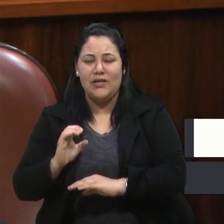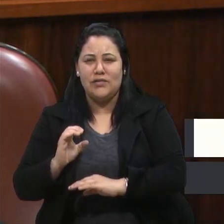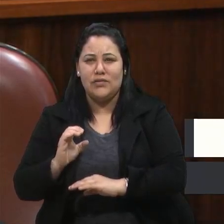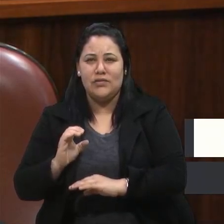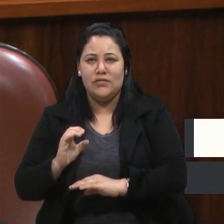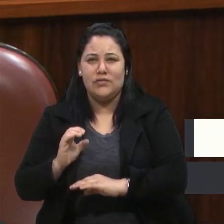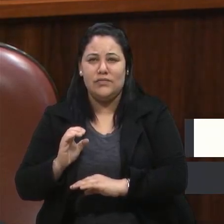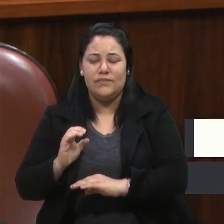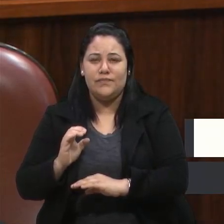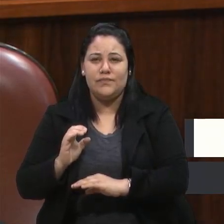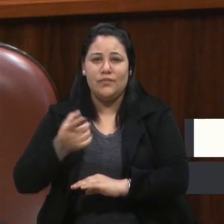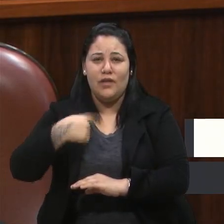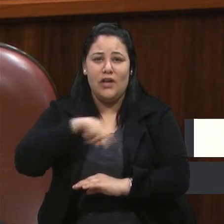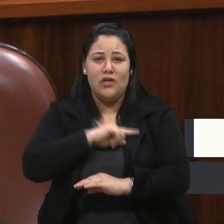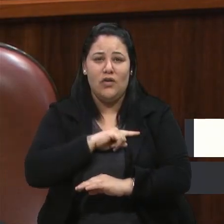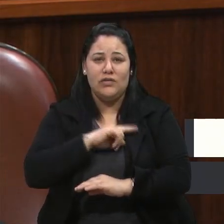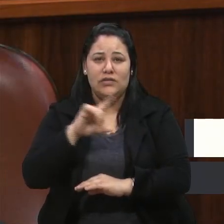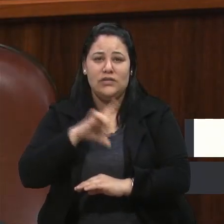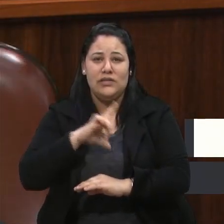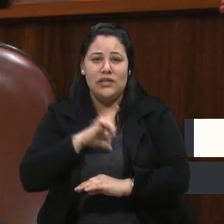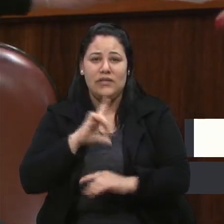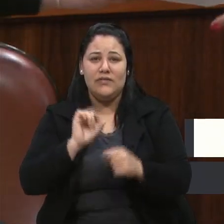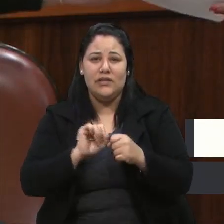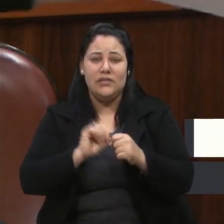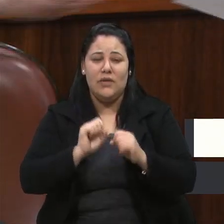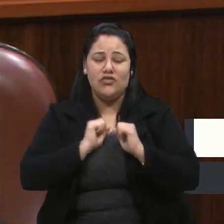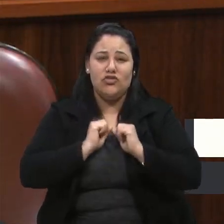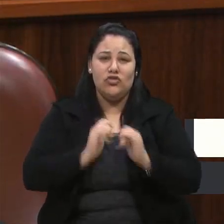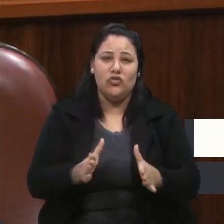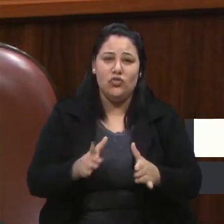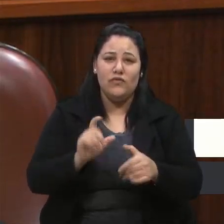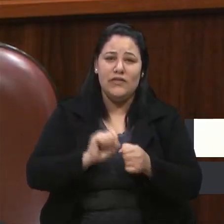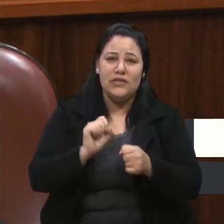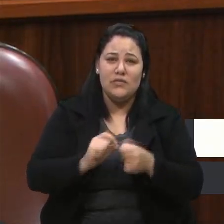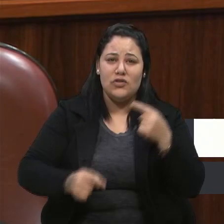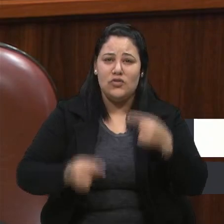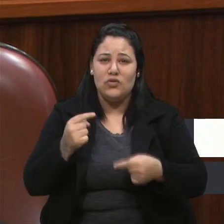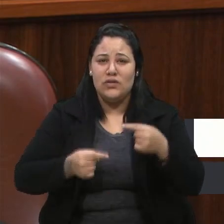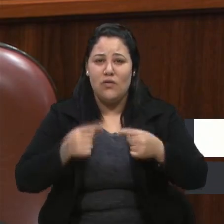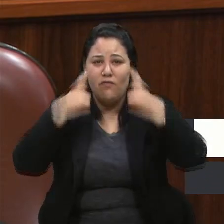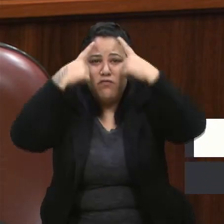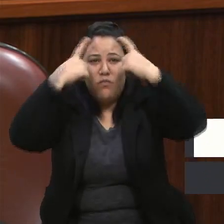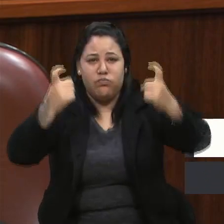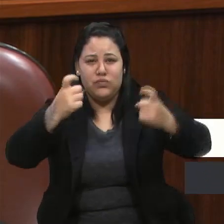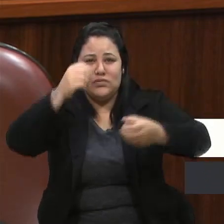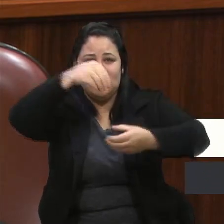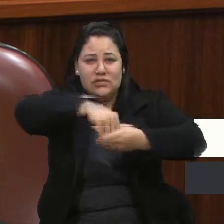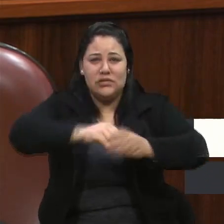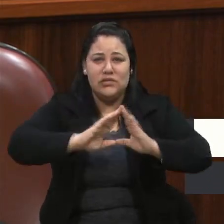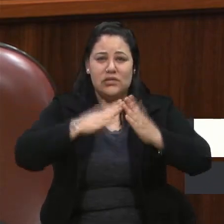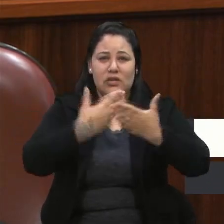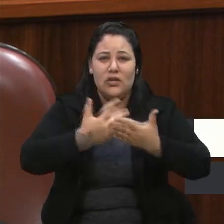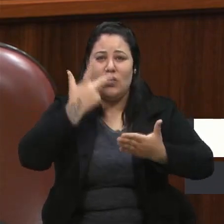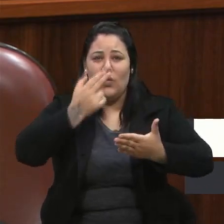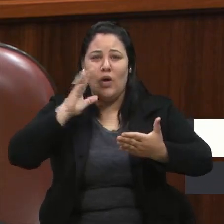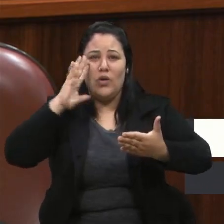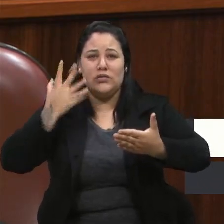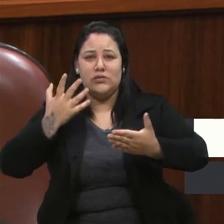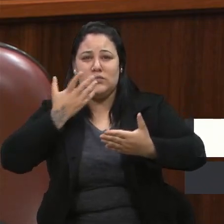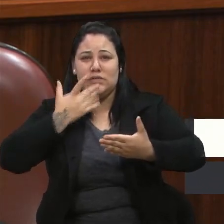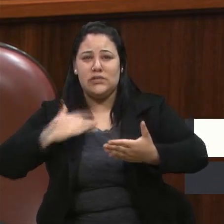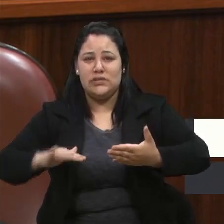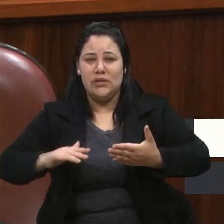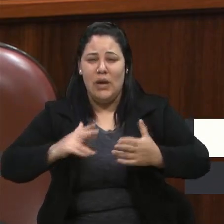para que a gente faça a discussão da violência nas escolas, como foi aquela questão das crianças que